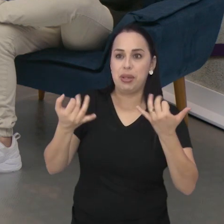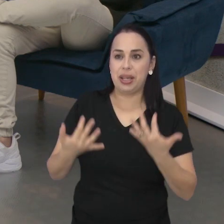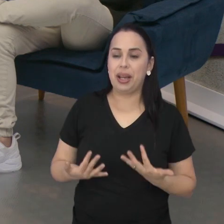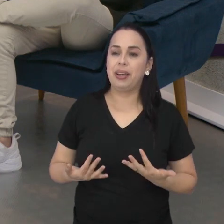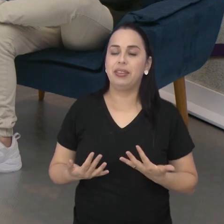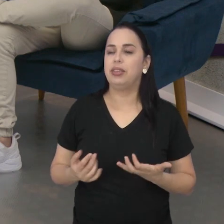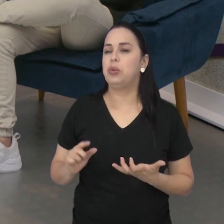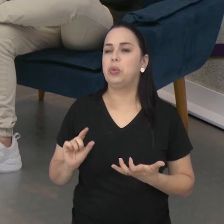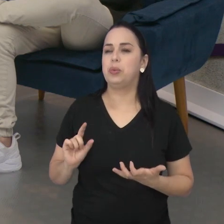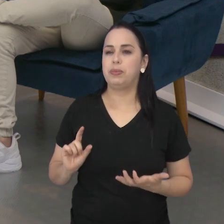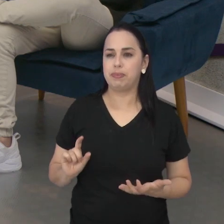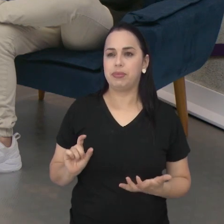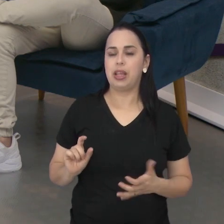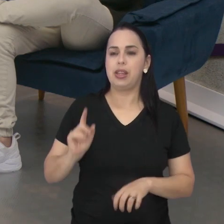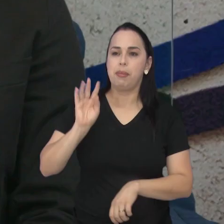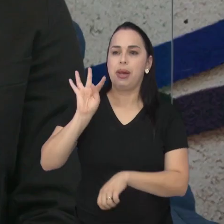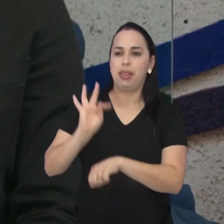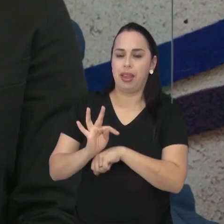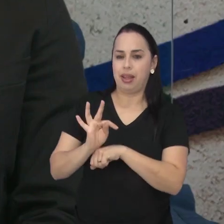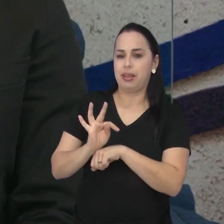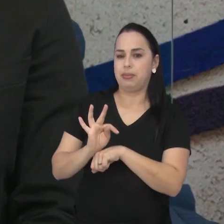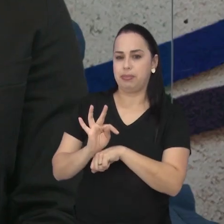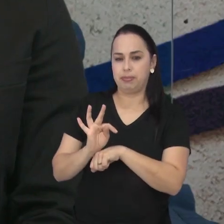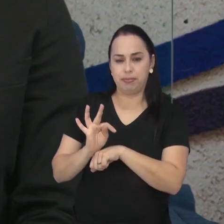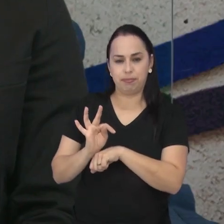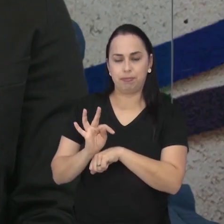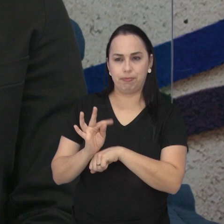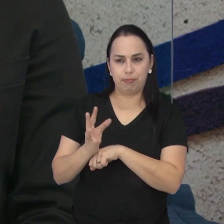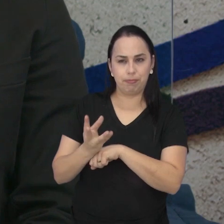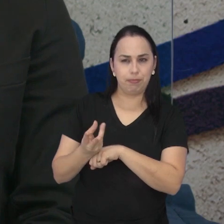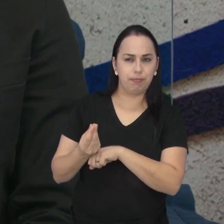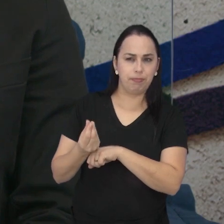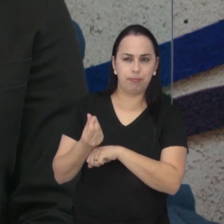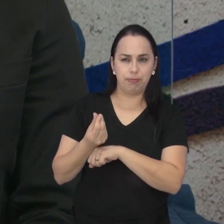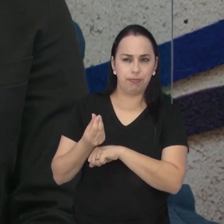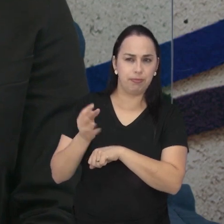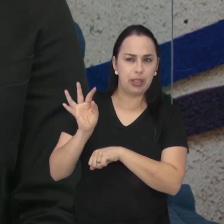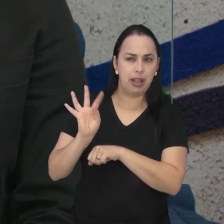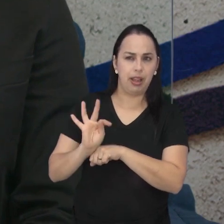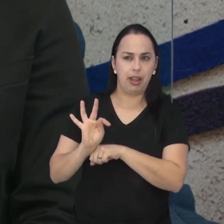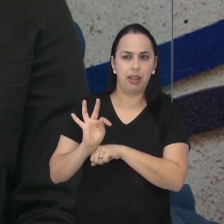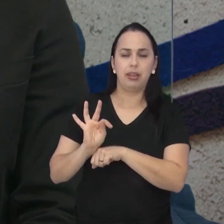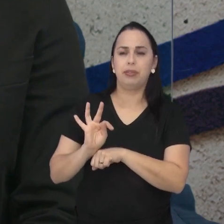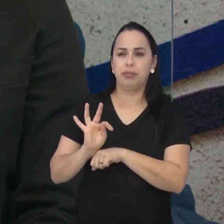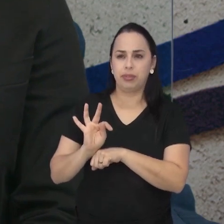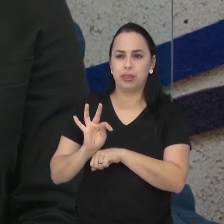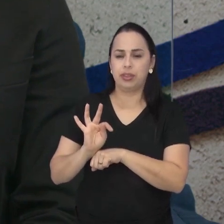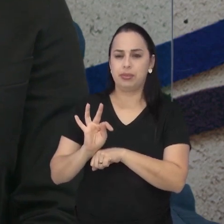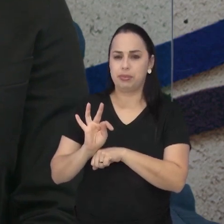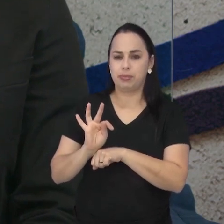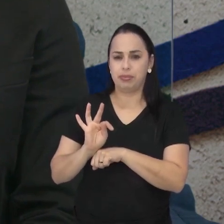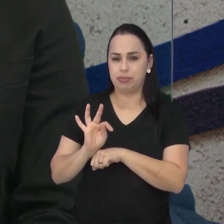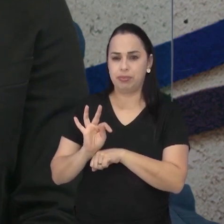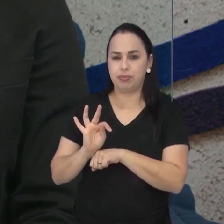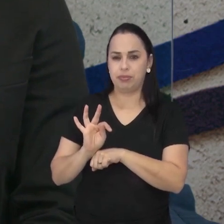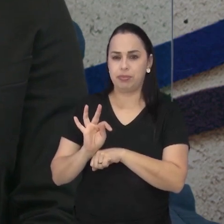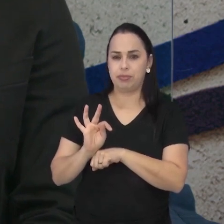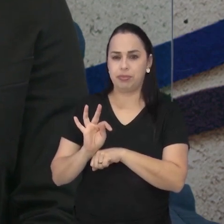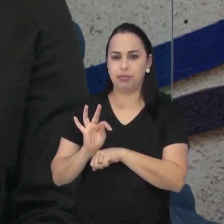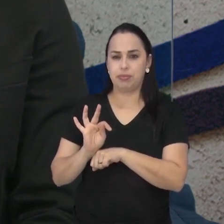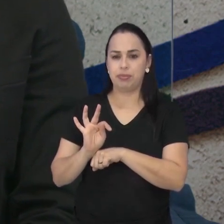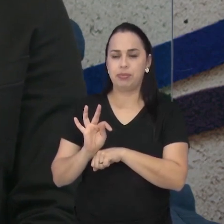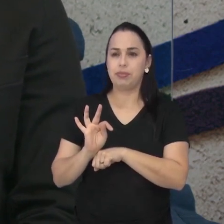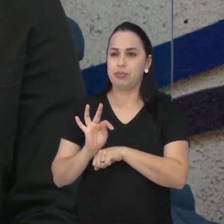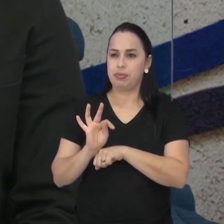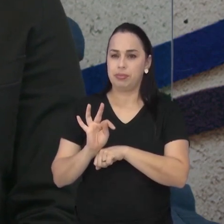sobre essa técnica, aprofundar um pouco mais, na questão de